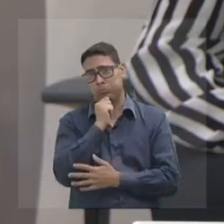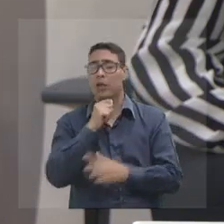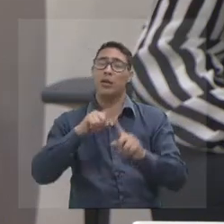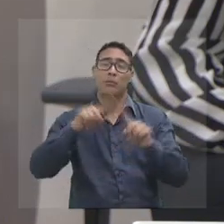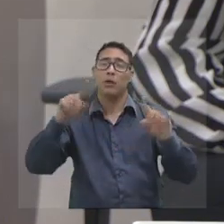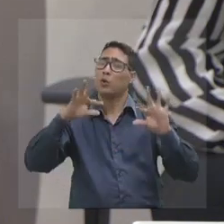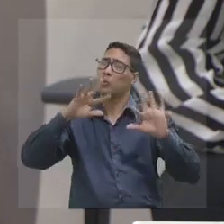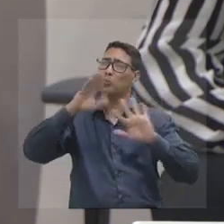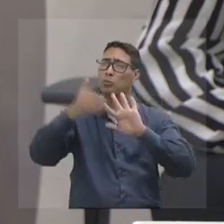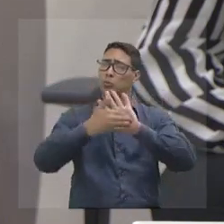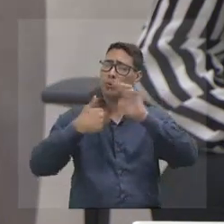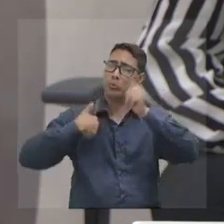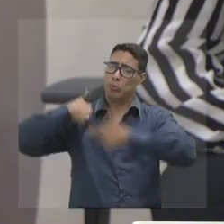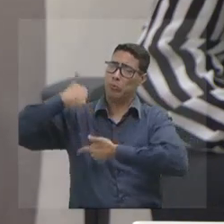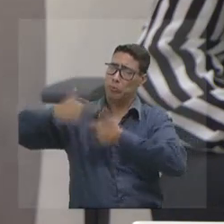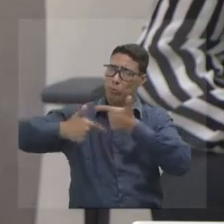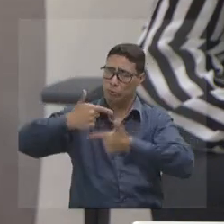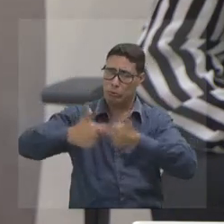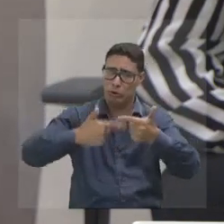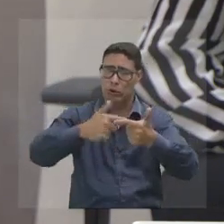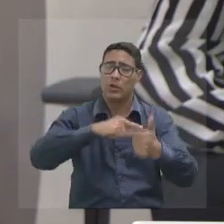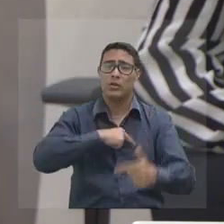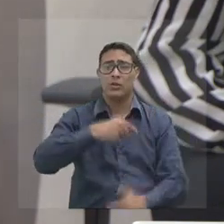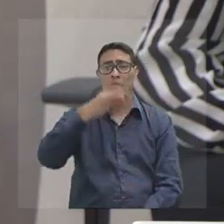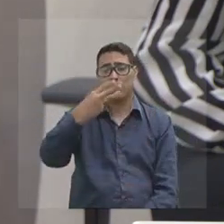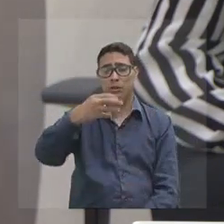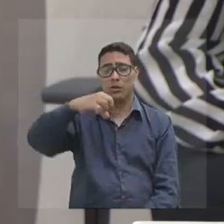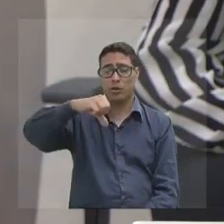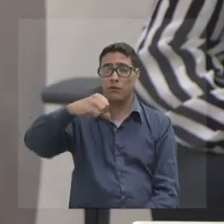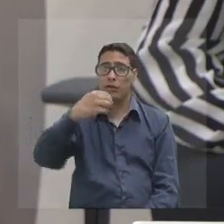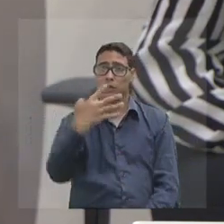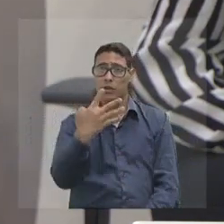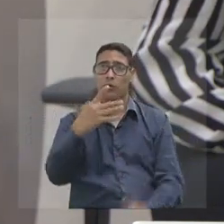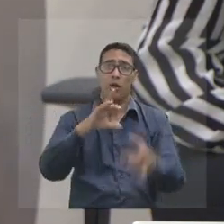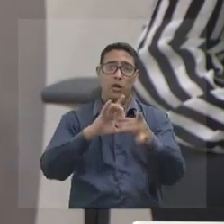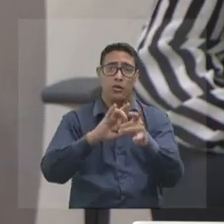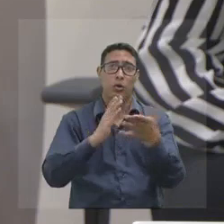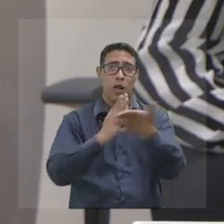todos as atividades nós tivemos 394 licenciamento